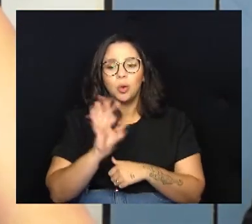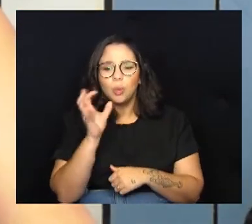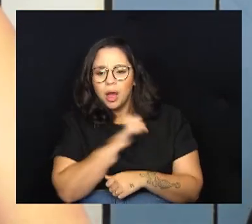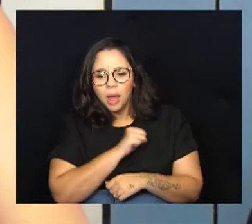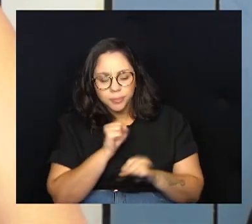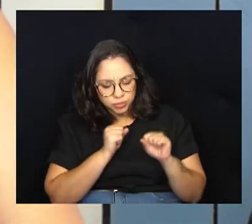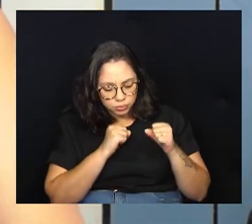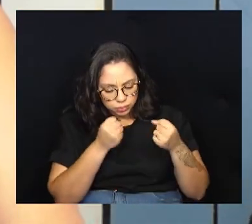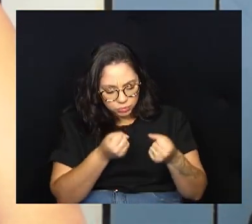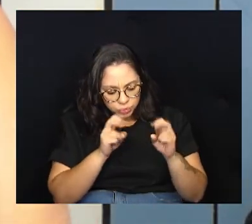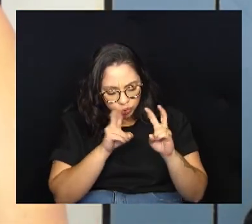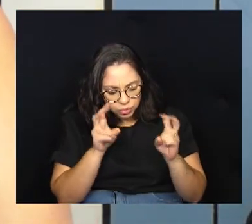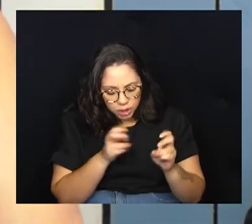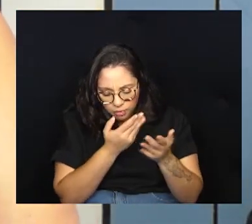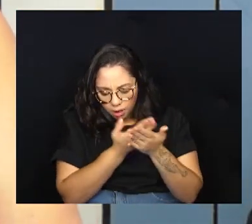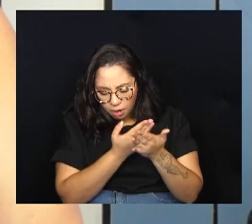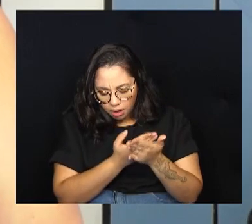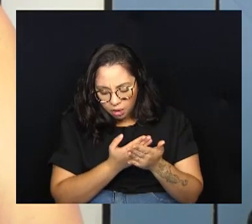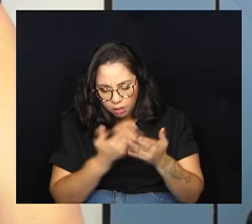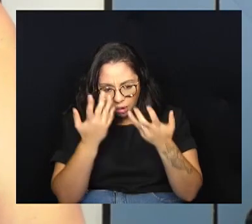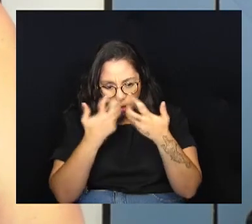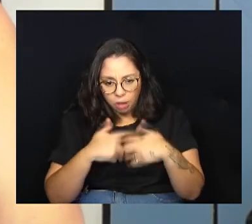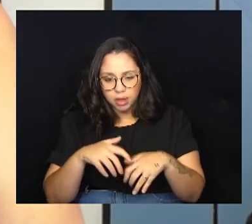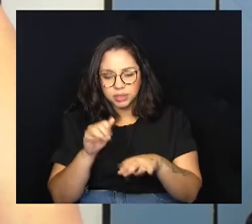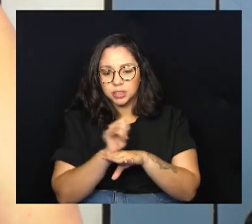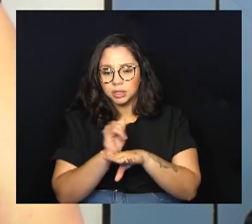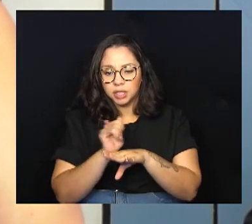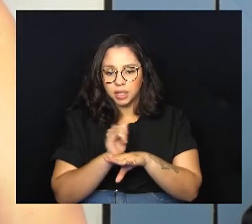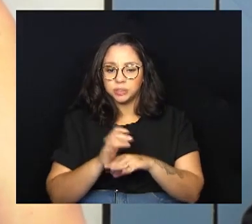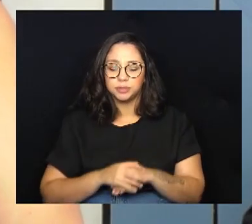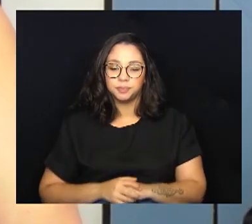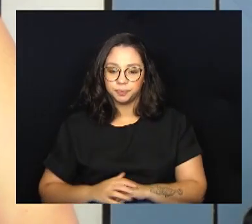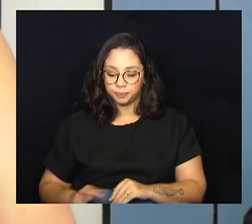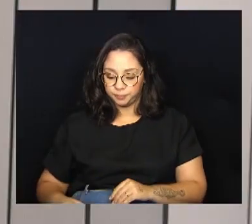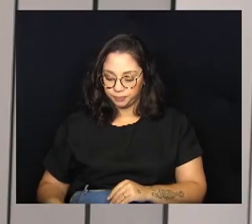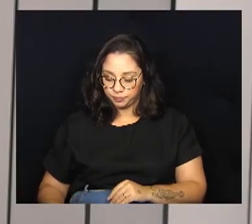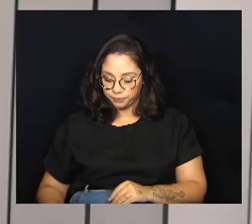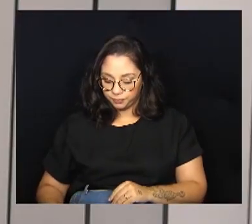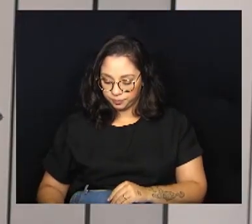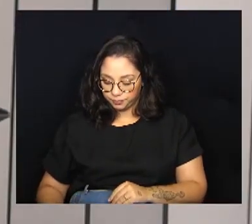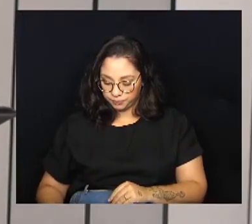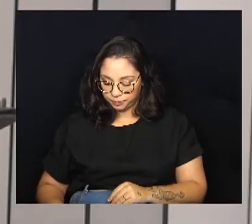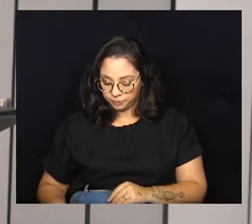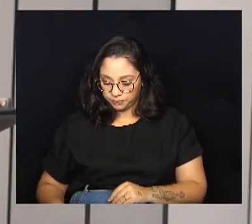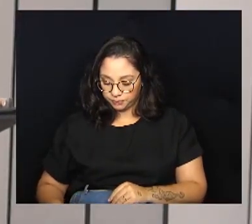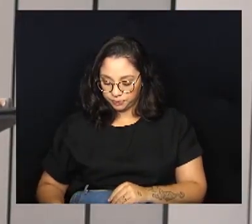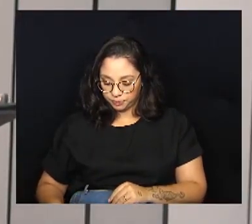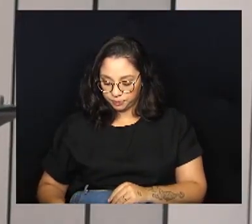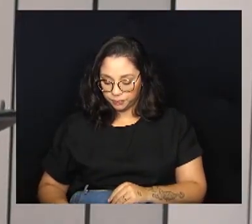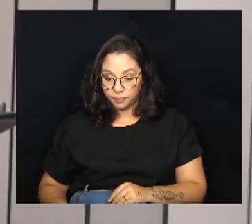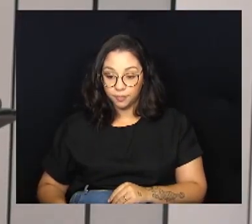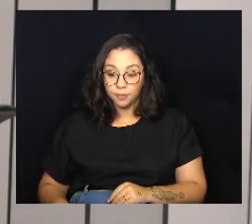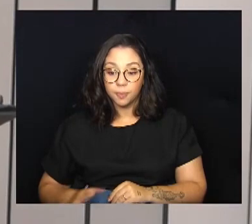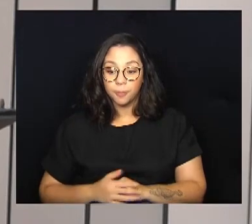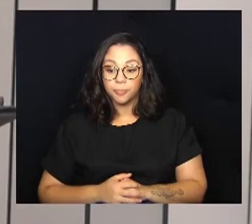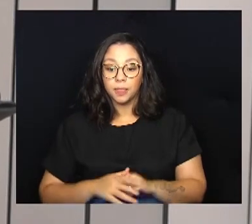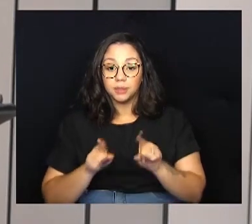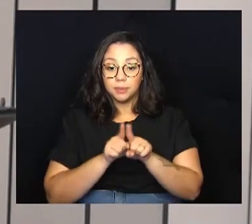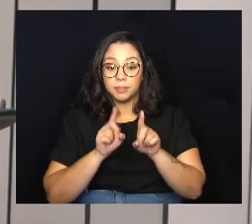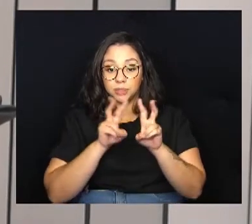da atenção, e isso é prevenção, é a melhor prevenção que tem. Quando se fala de programas de